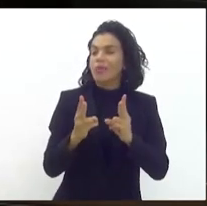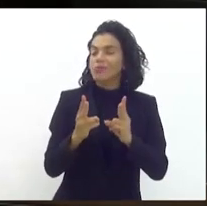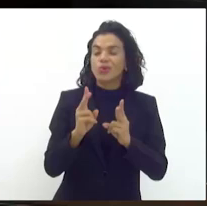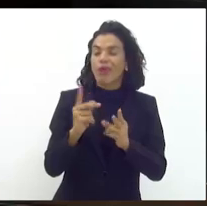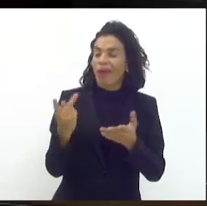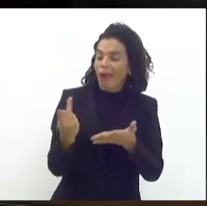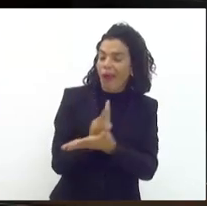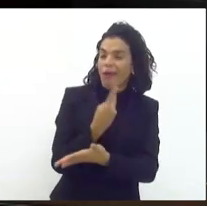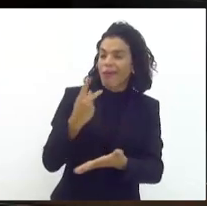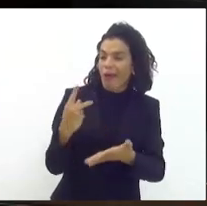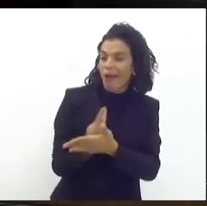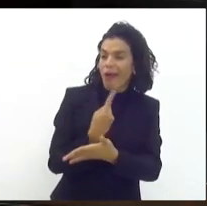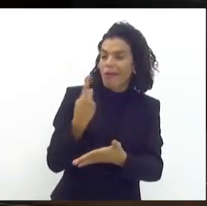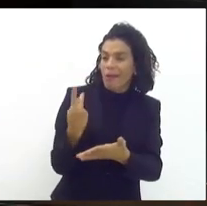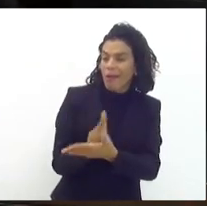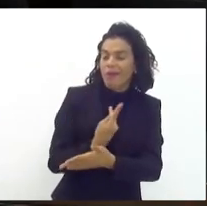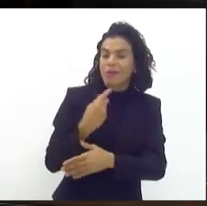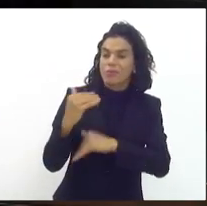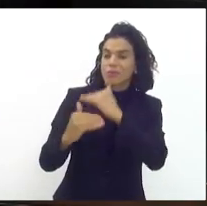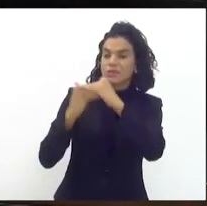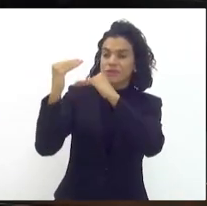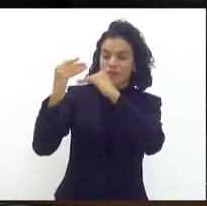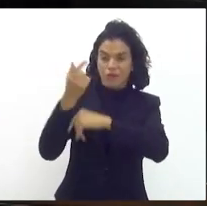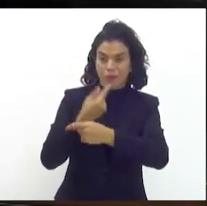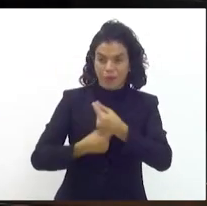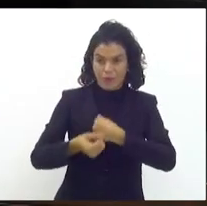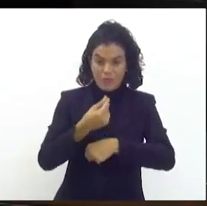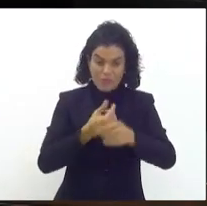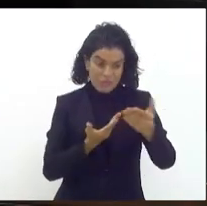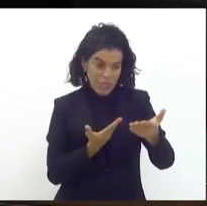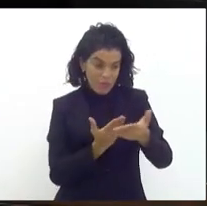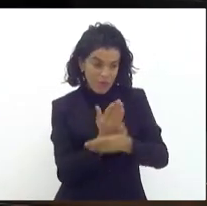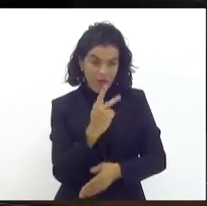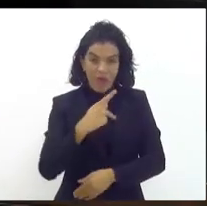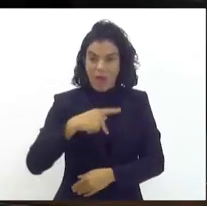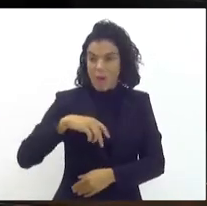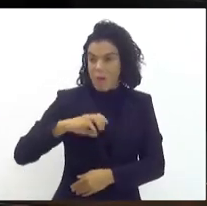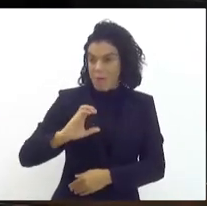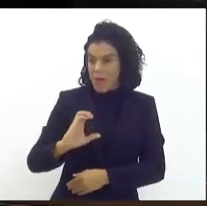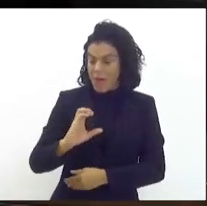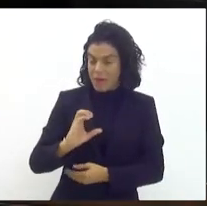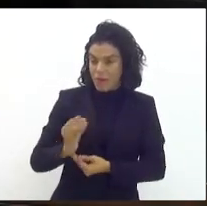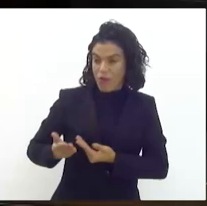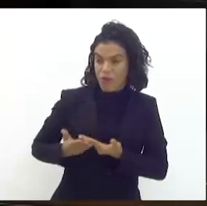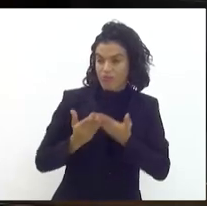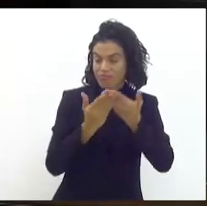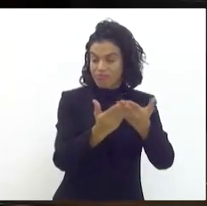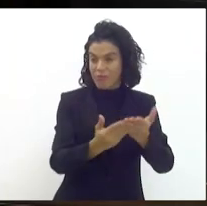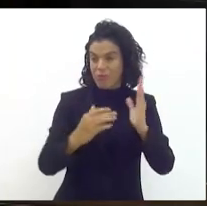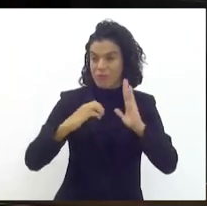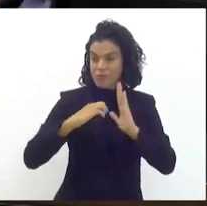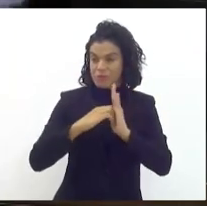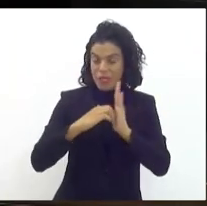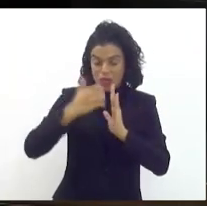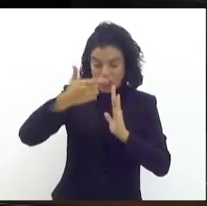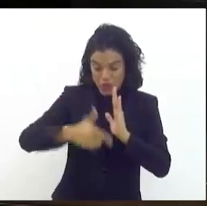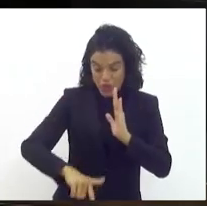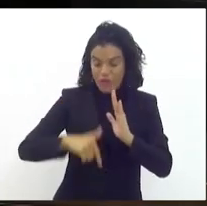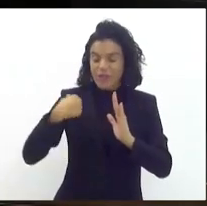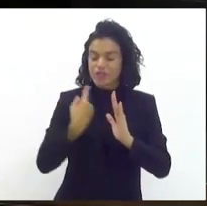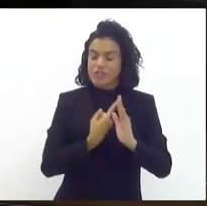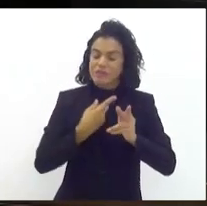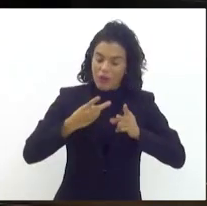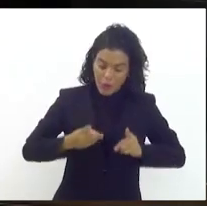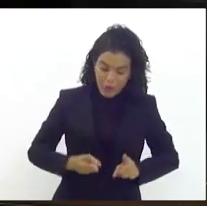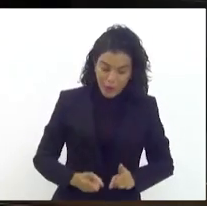para o desenvolvimento econômico e se a gente aprovar a PEC do jeito que foi para o Senado vamos dar mais uma contribuição para continuar